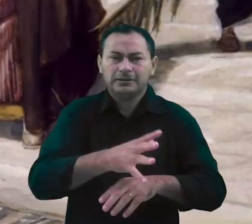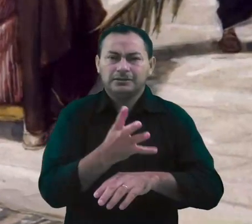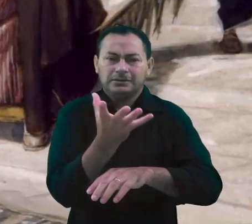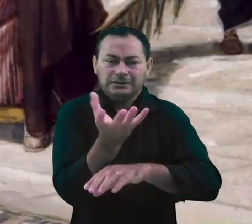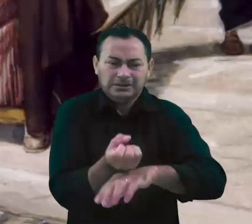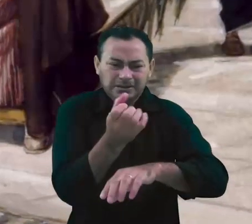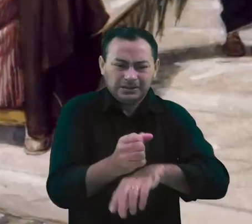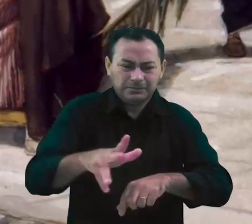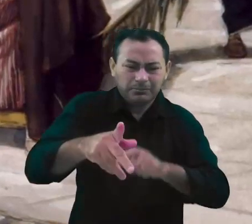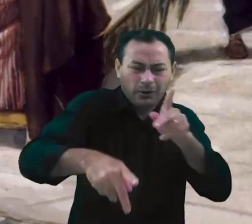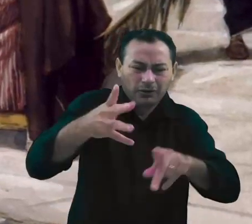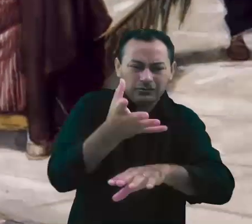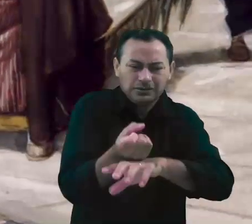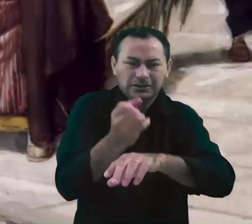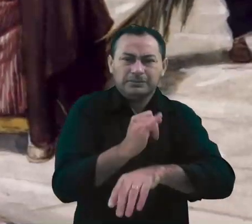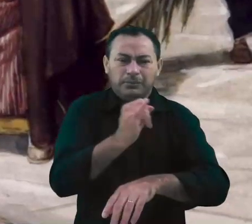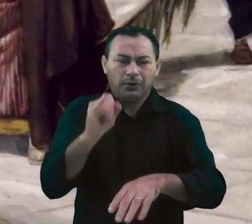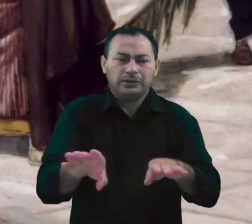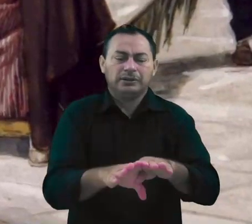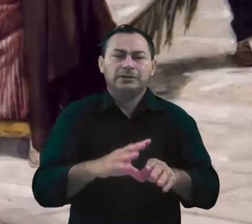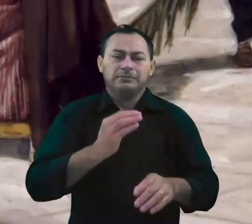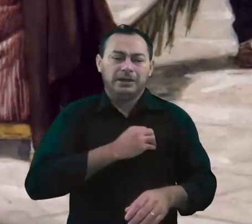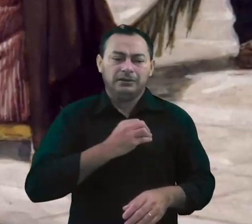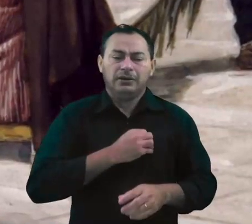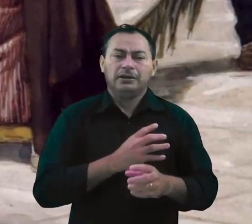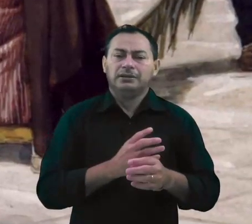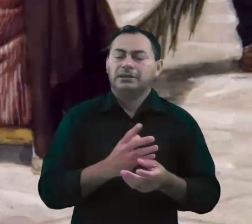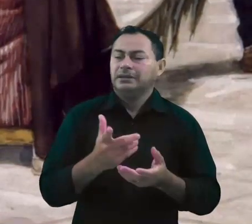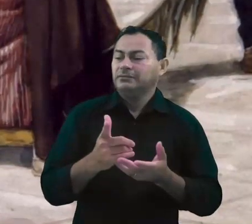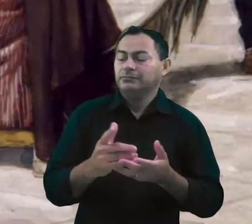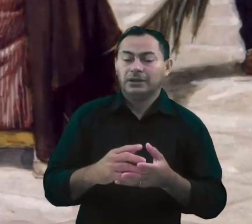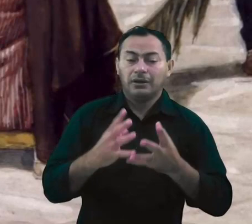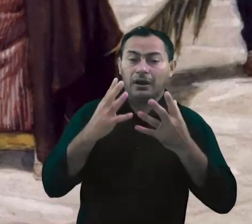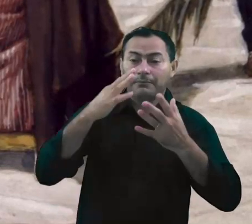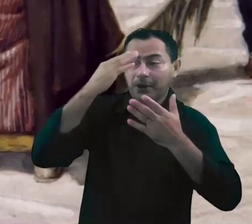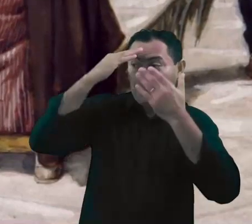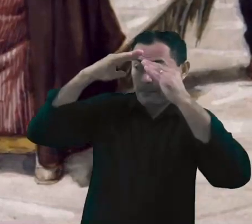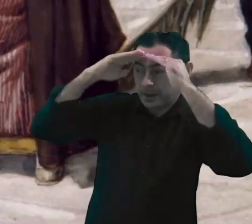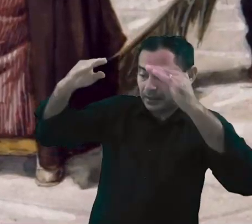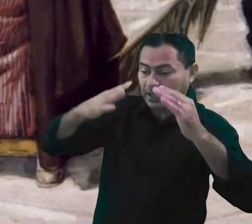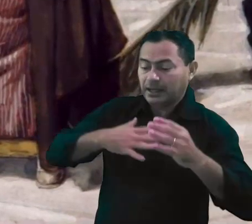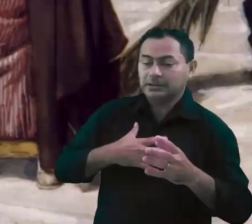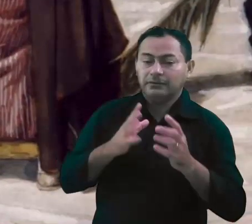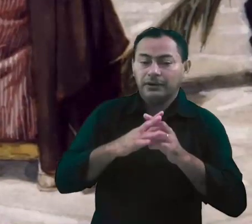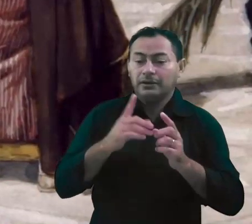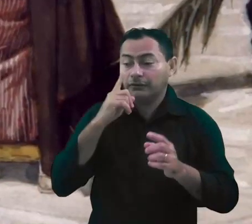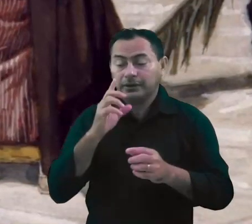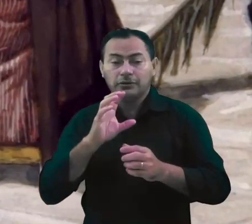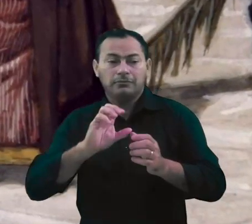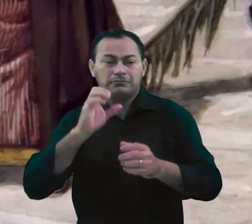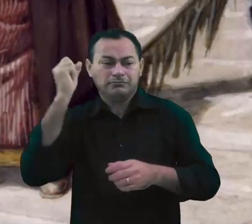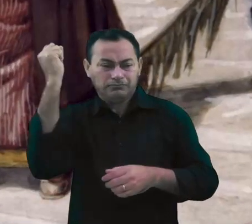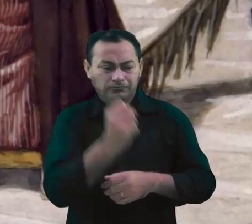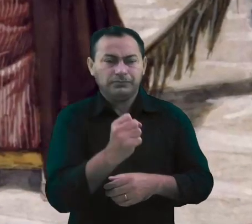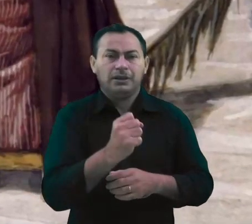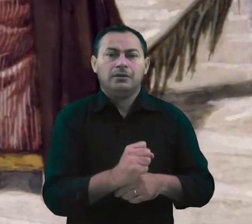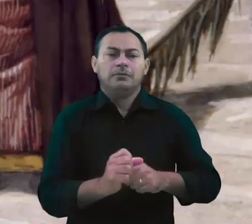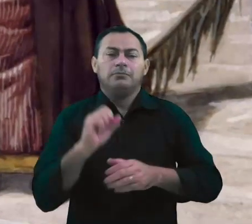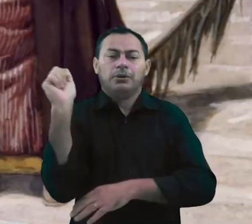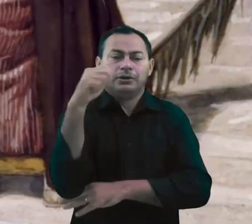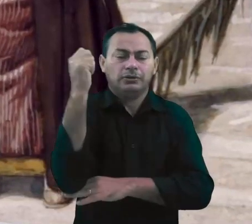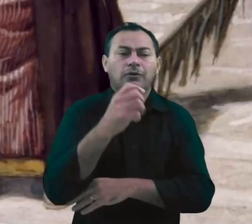e pecadores atendendo ao meu evangelho, que é dirigido aos pobres de espírito, vocês só enxergam criminosos,